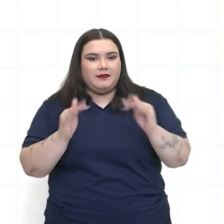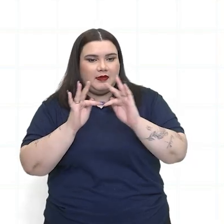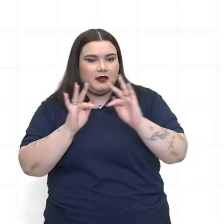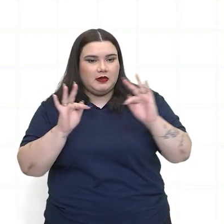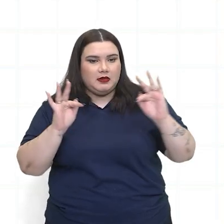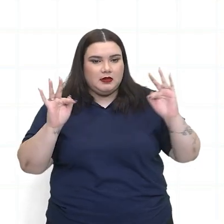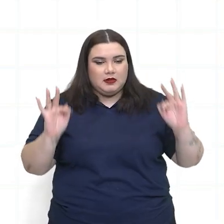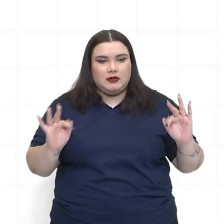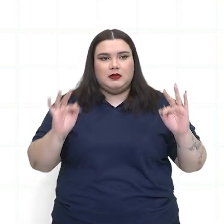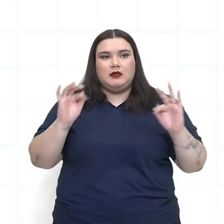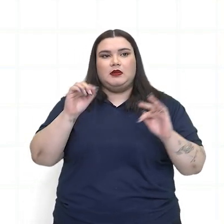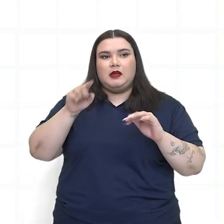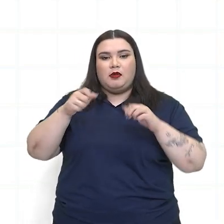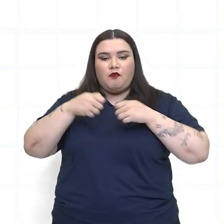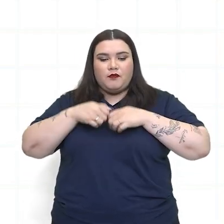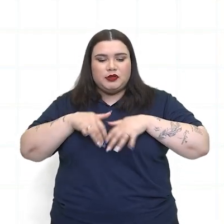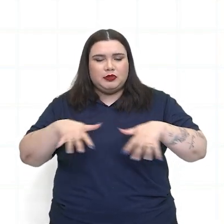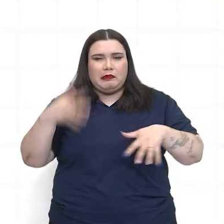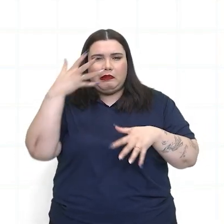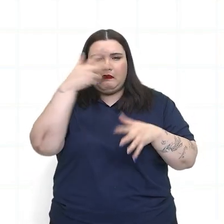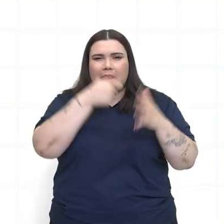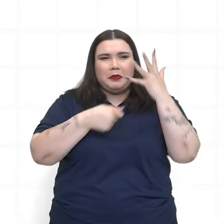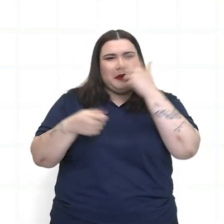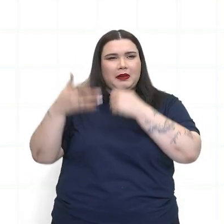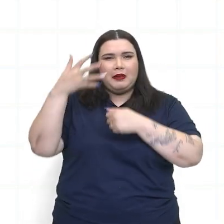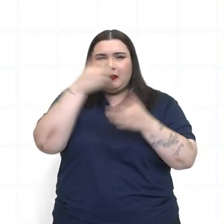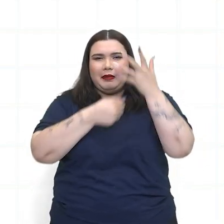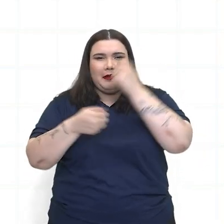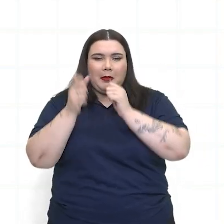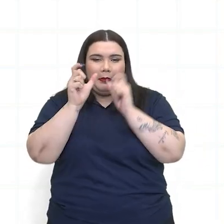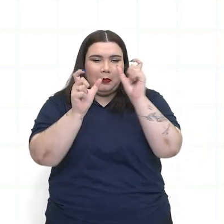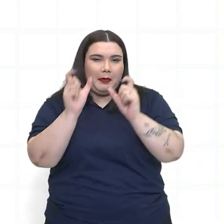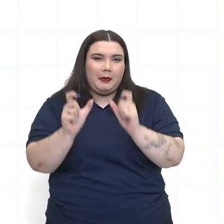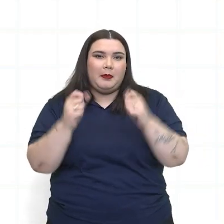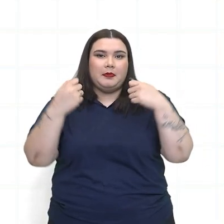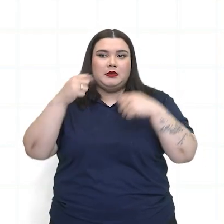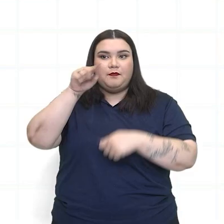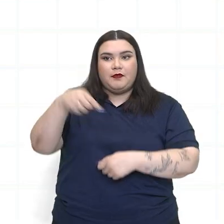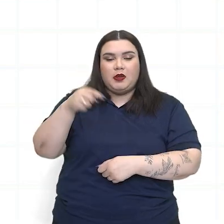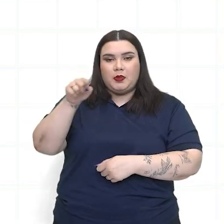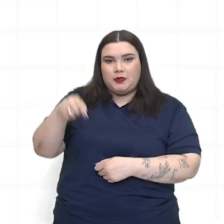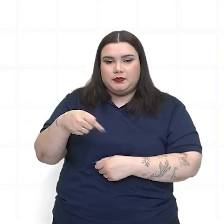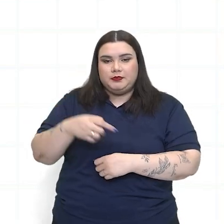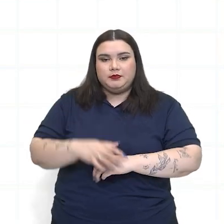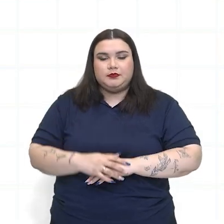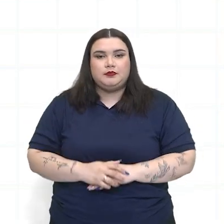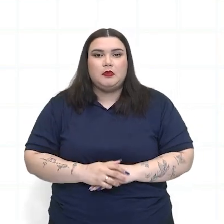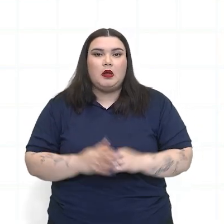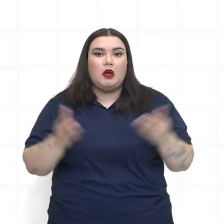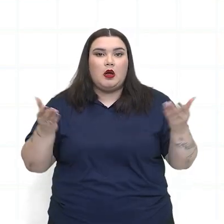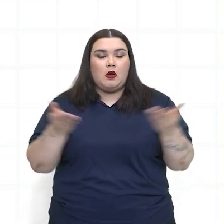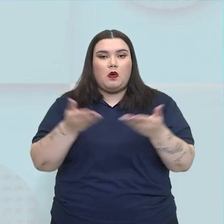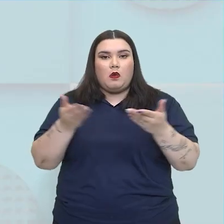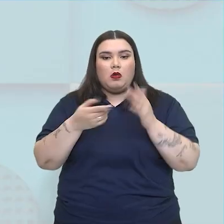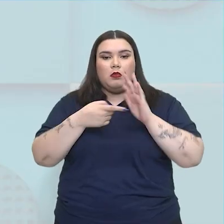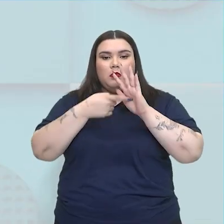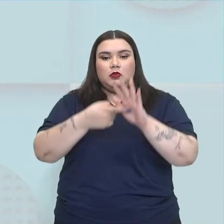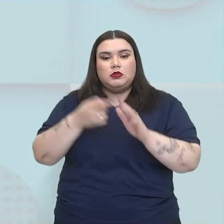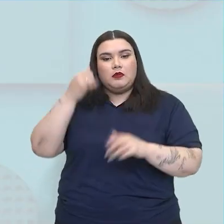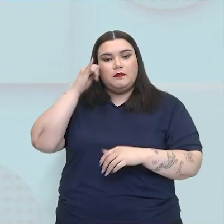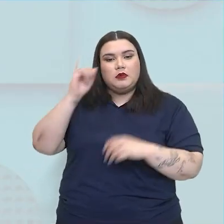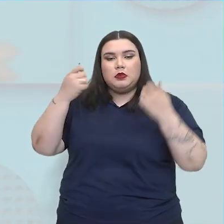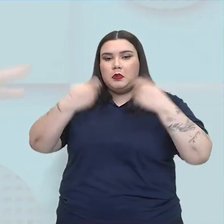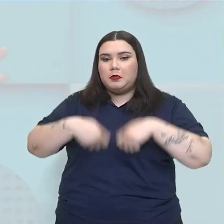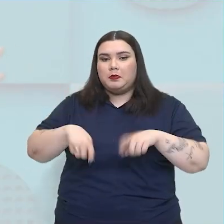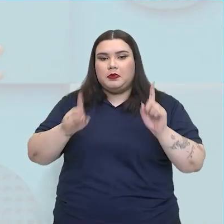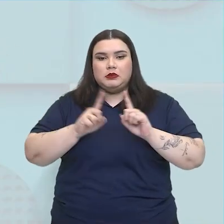aí, vírgula, vírgula, vírgula. Muito bem. Agora vamos ver alguns casos de como não usar a vírgula,